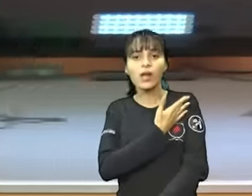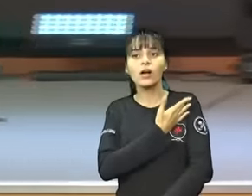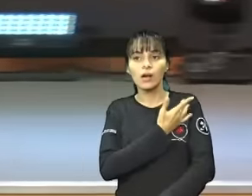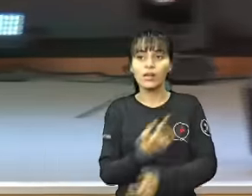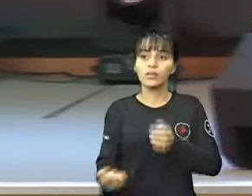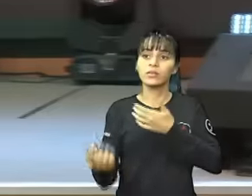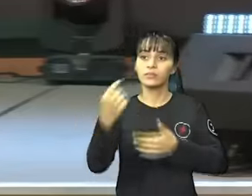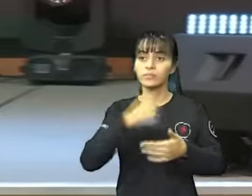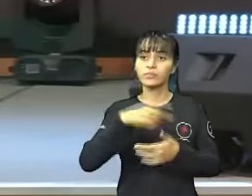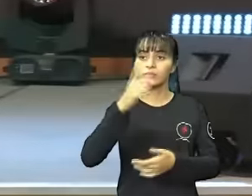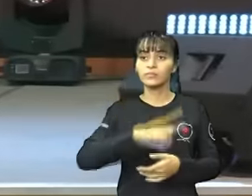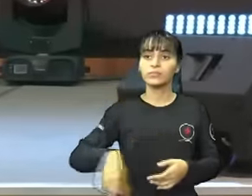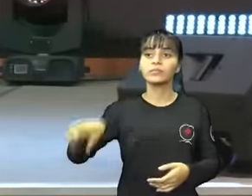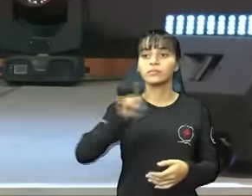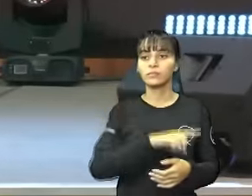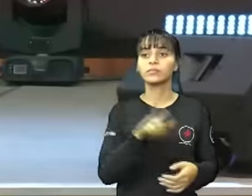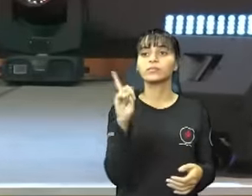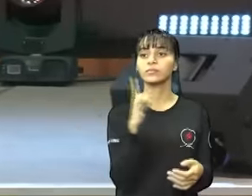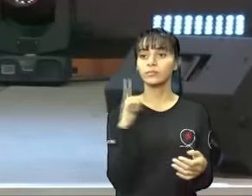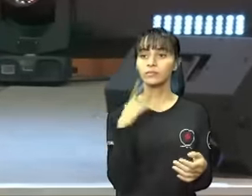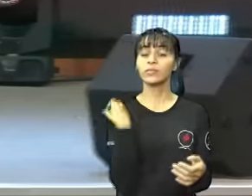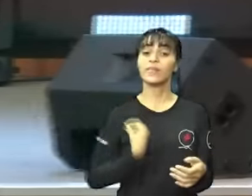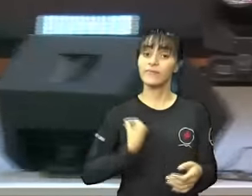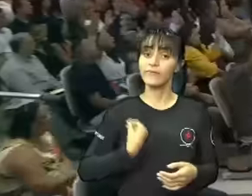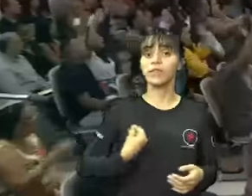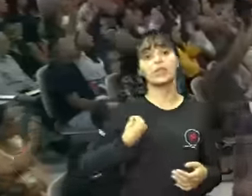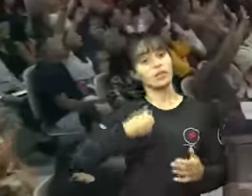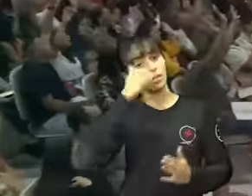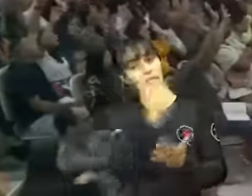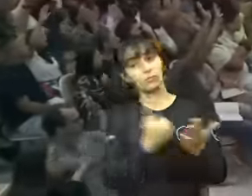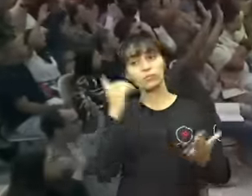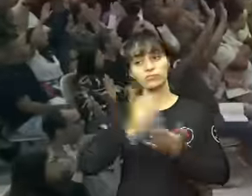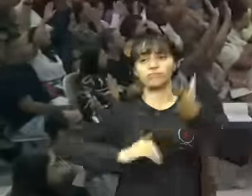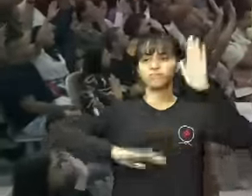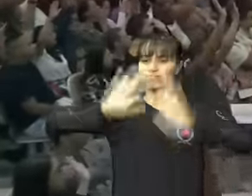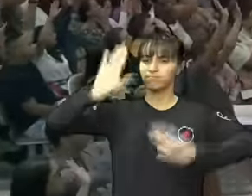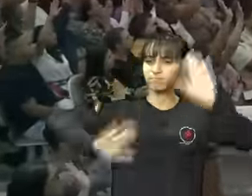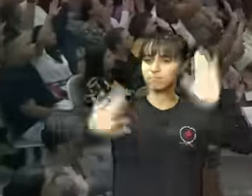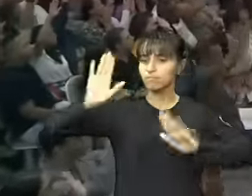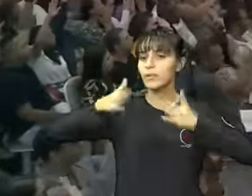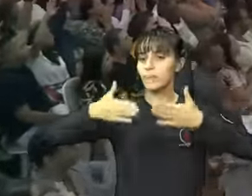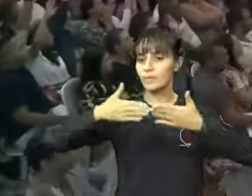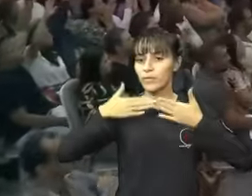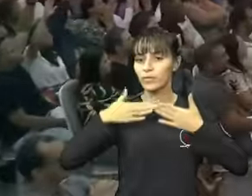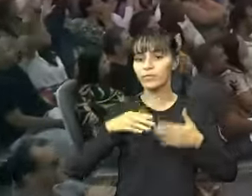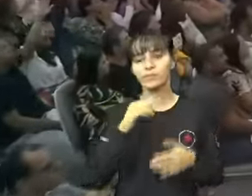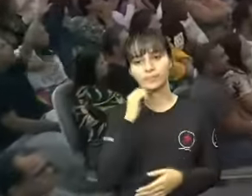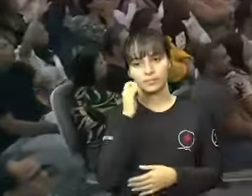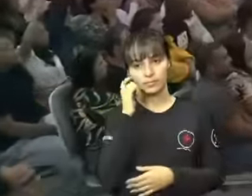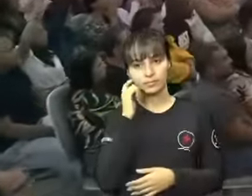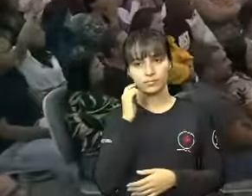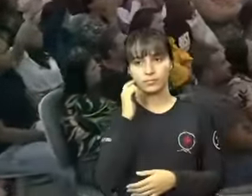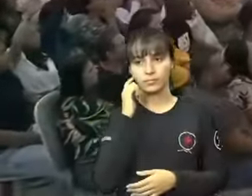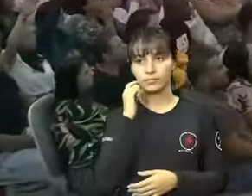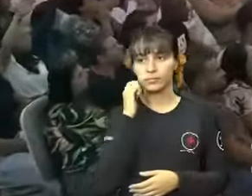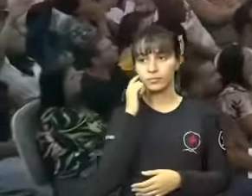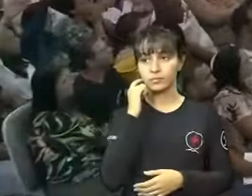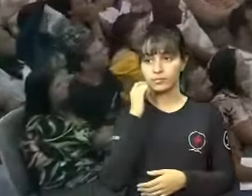interno quem aqui e quem aqui tem vida abundante em manifesta aí por favor E aí